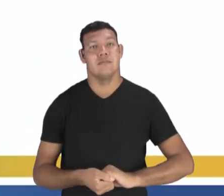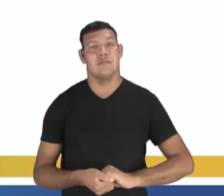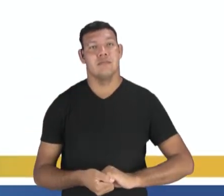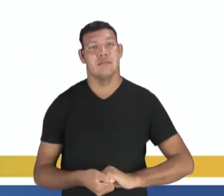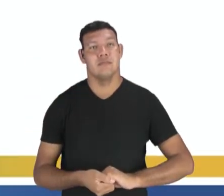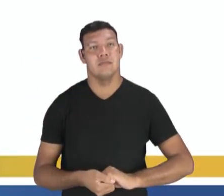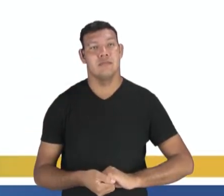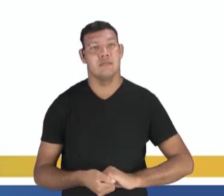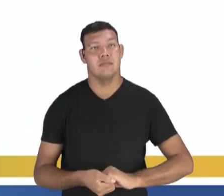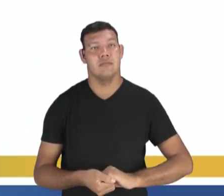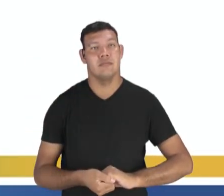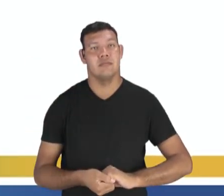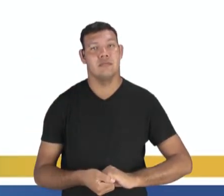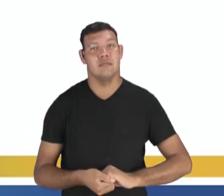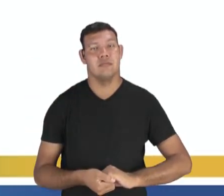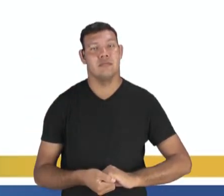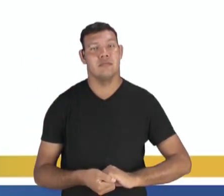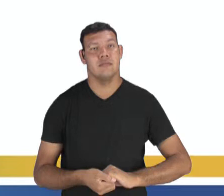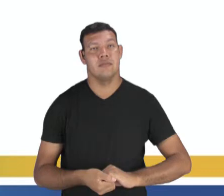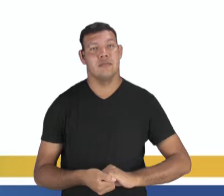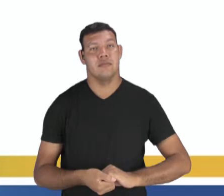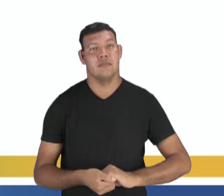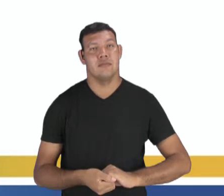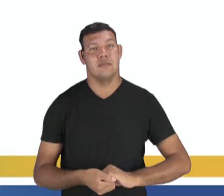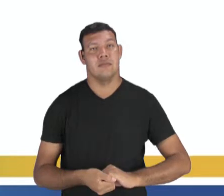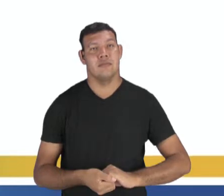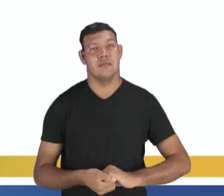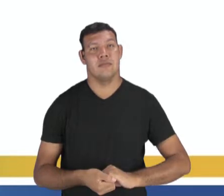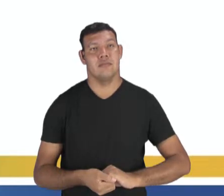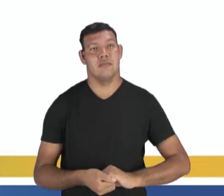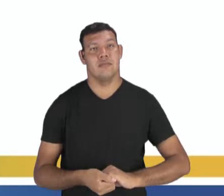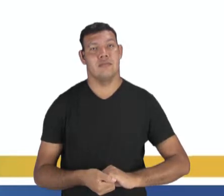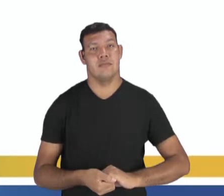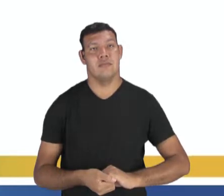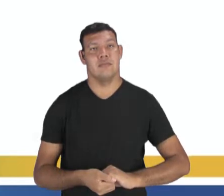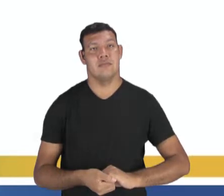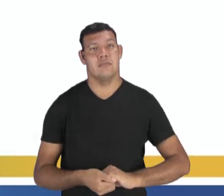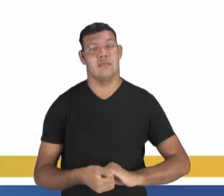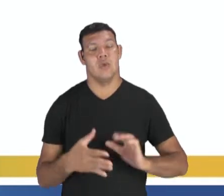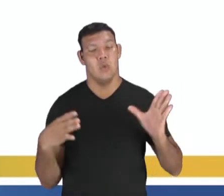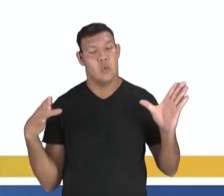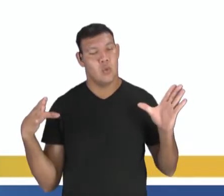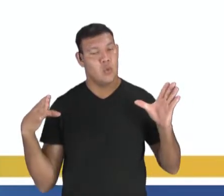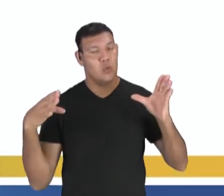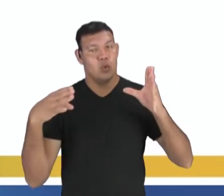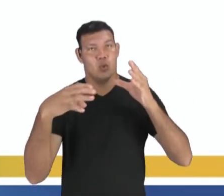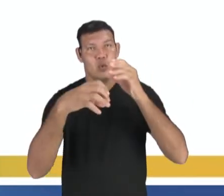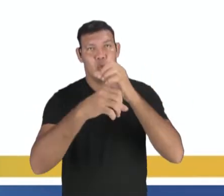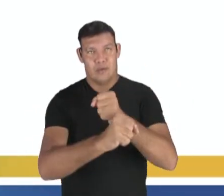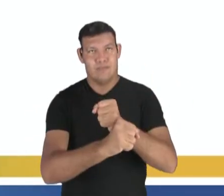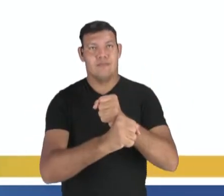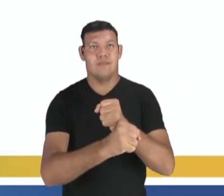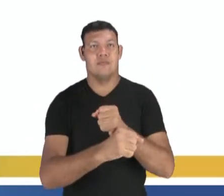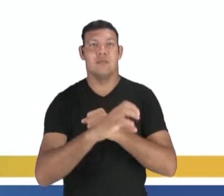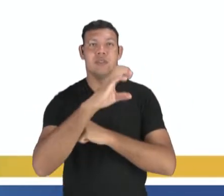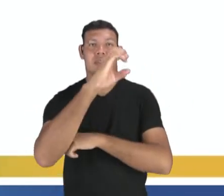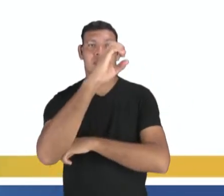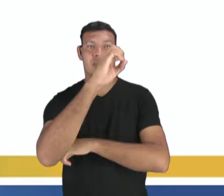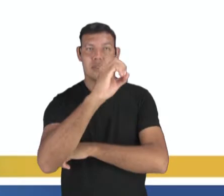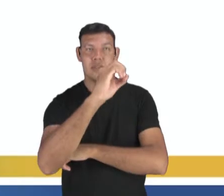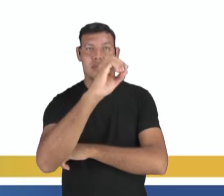0,8 elevado ao cubo a 0,2 que é igual